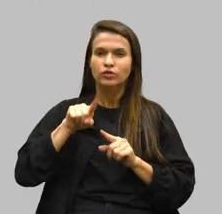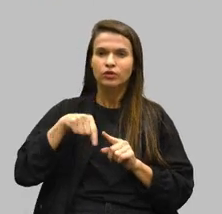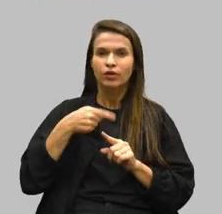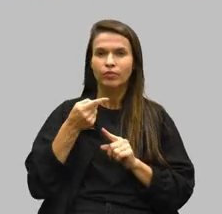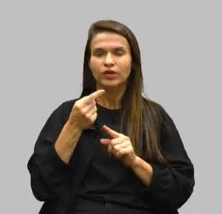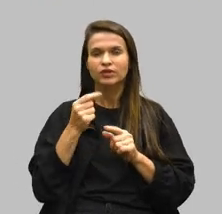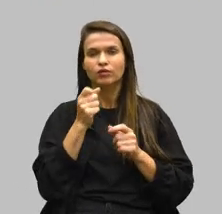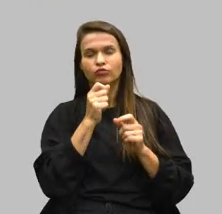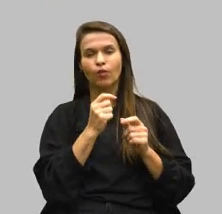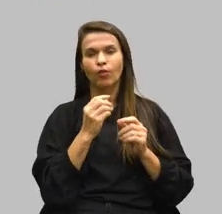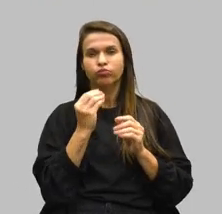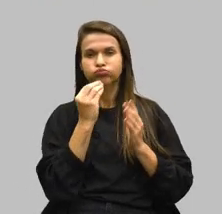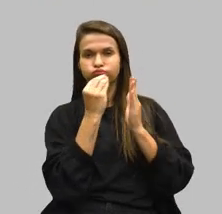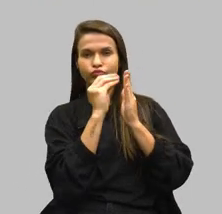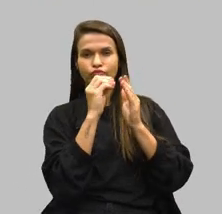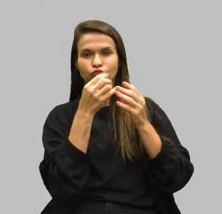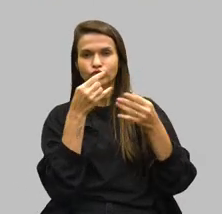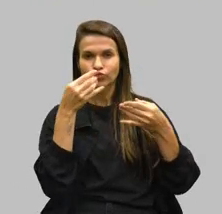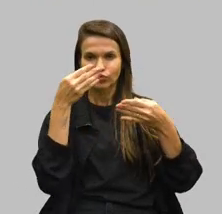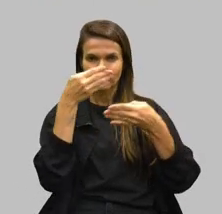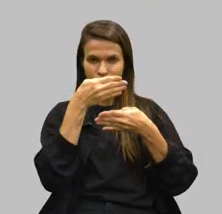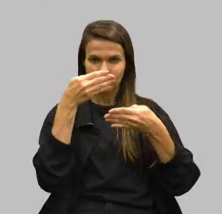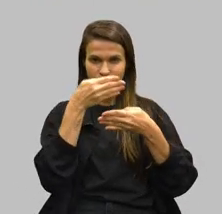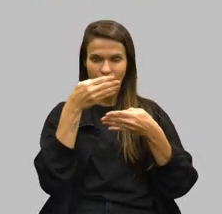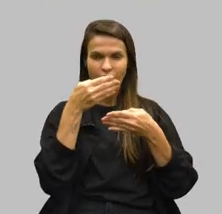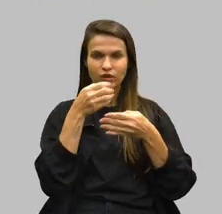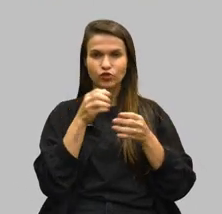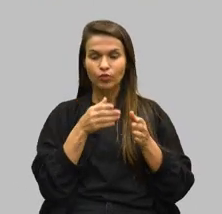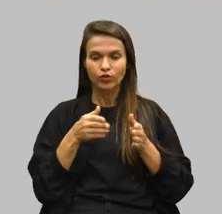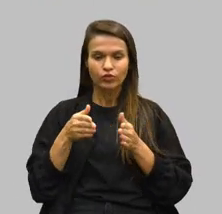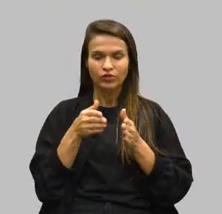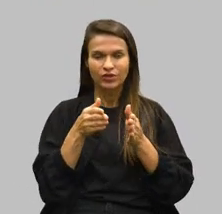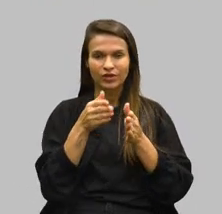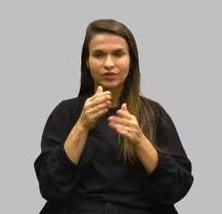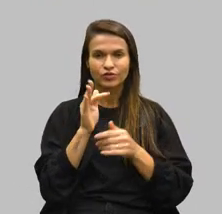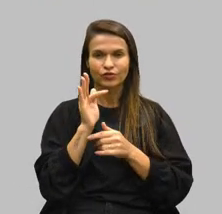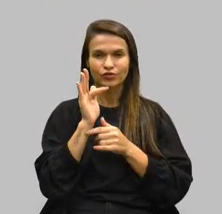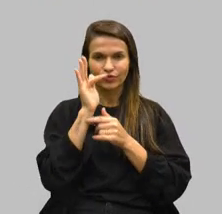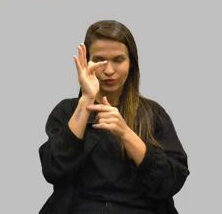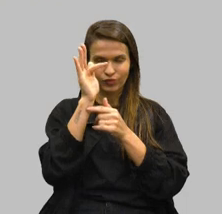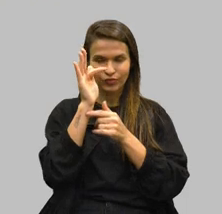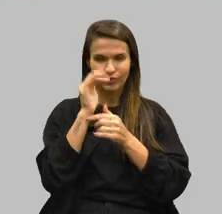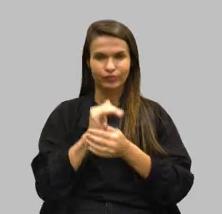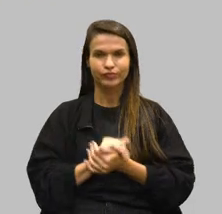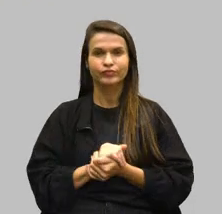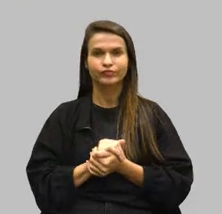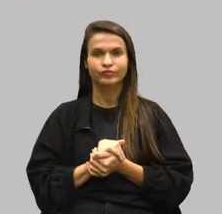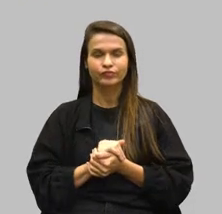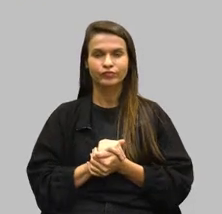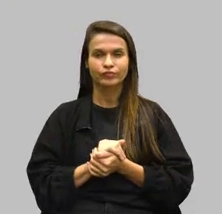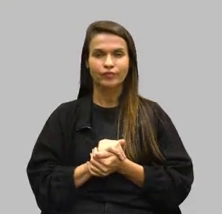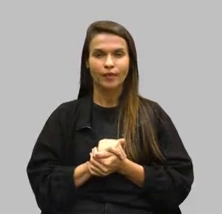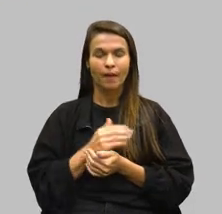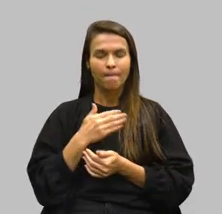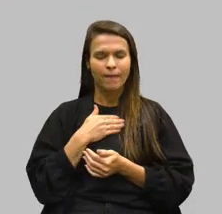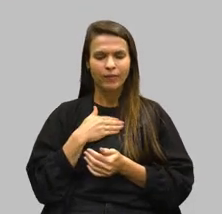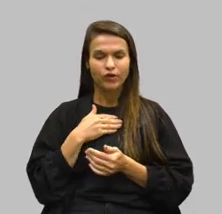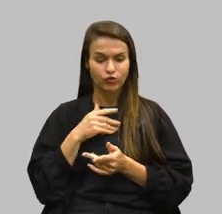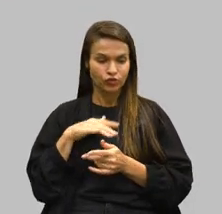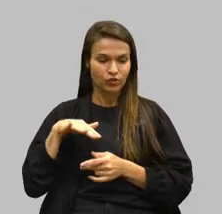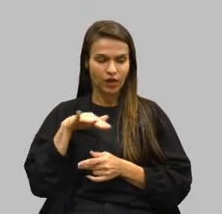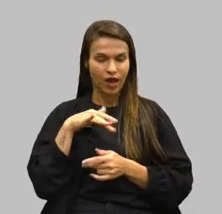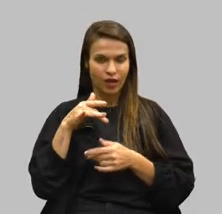no slide sobre o trilhos do Futuro para mim basicamente sou muito voltado para saúde a senhora